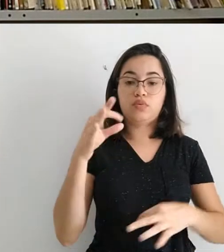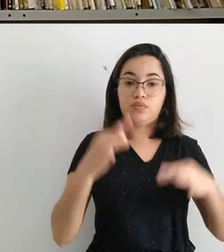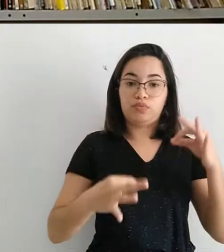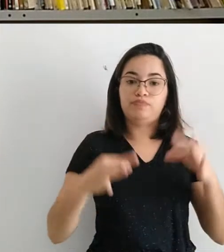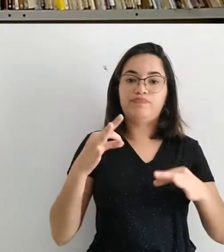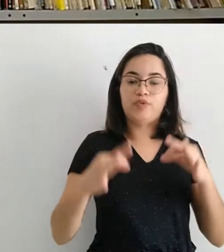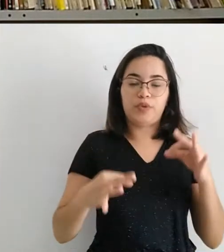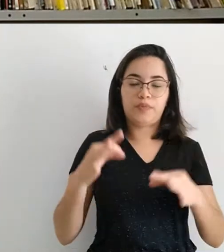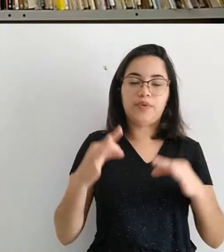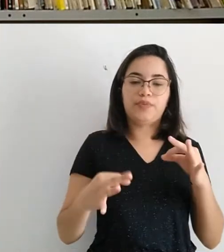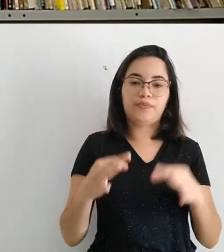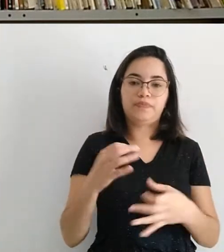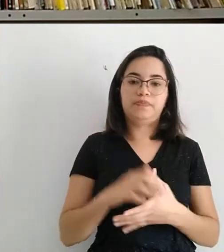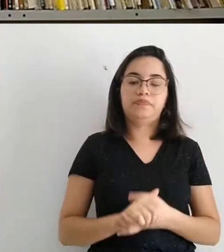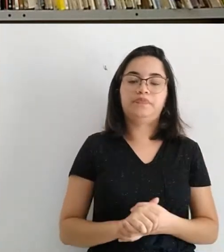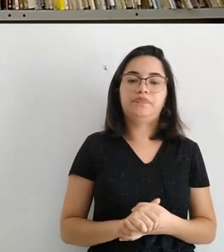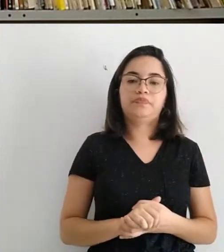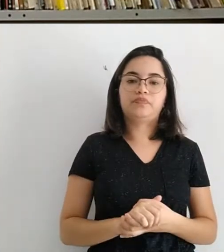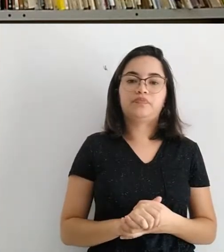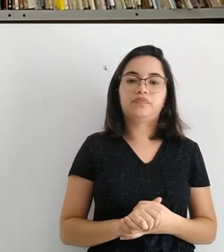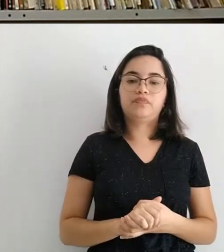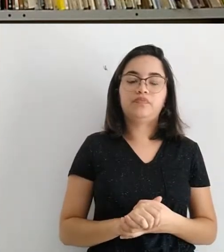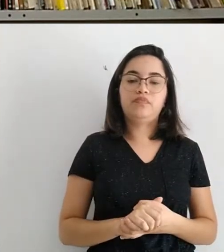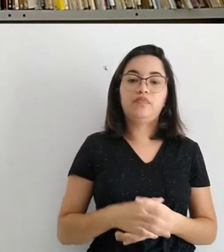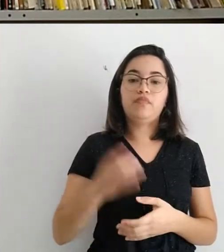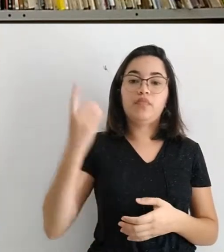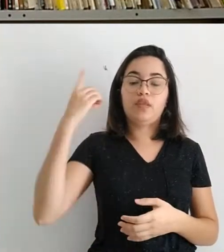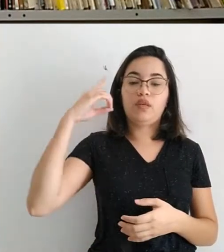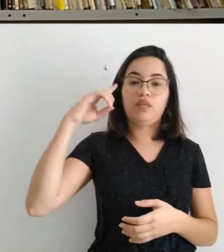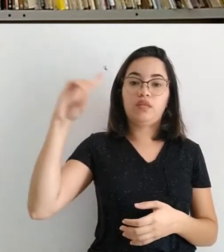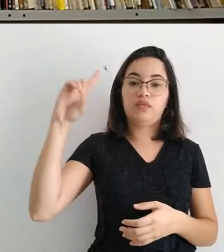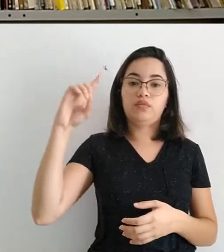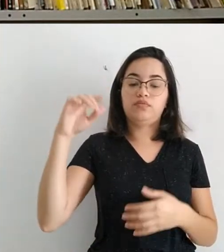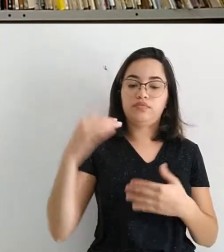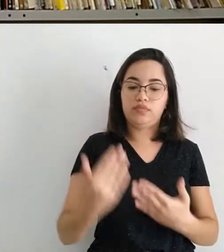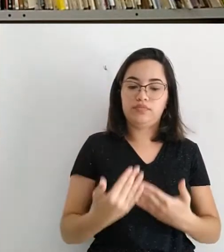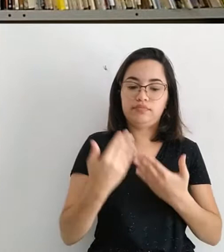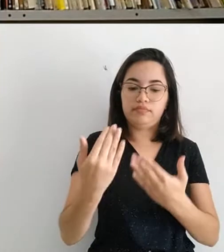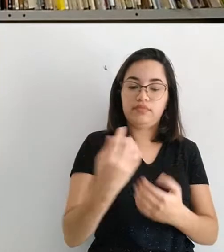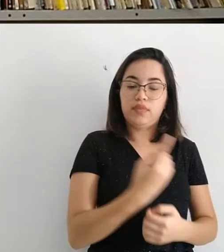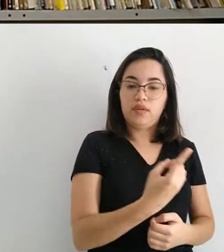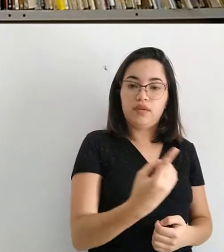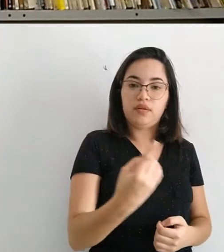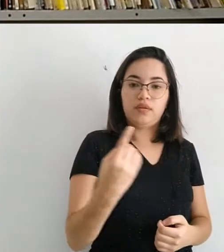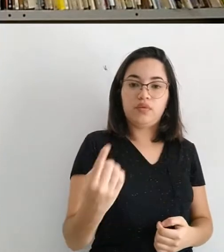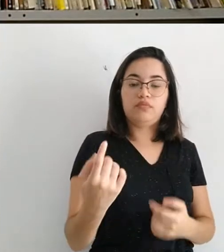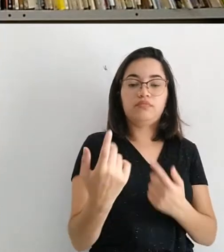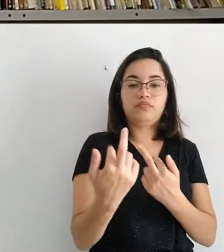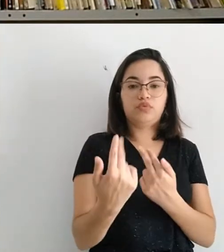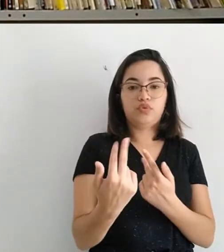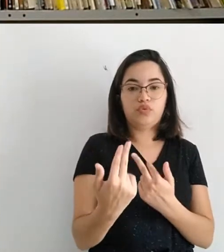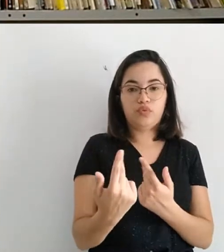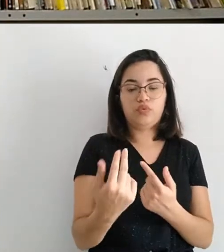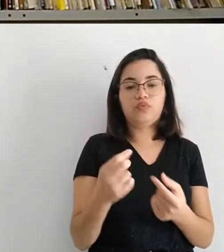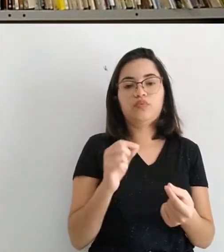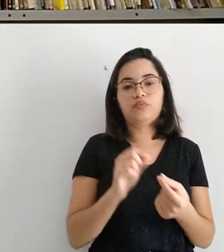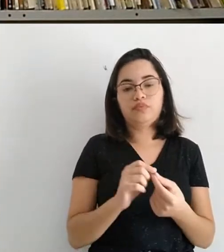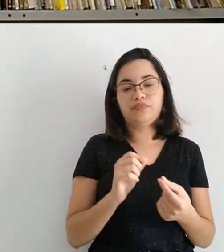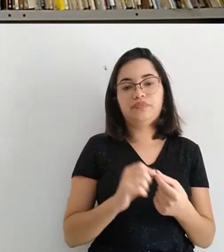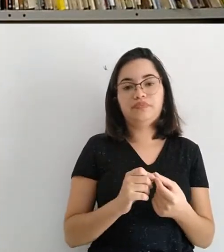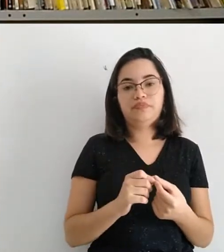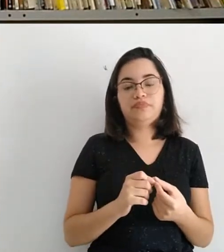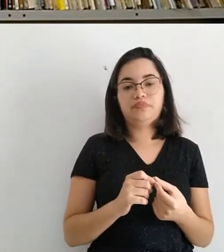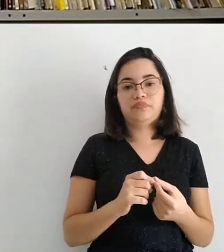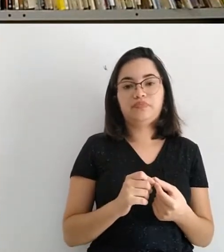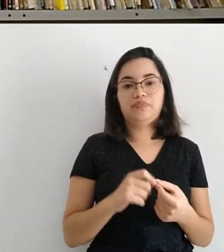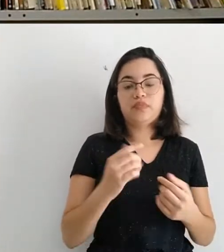seu justo julgamento. Deus retribuirá a cada um conforme o seu